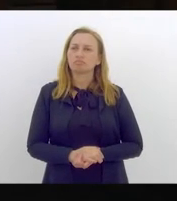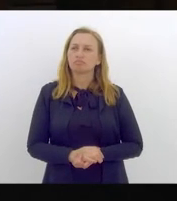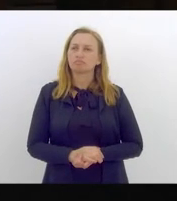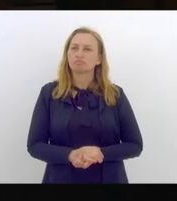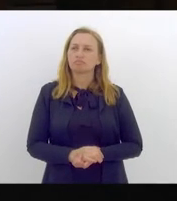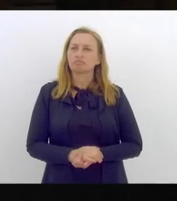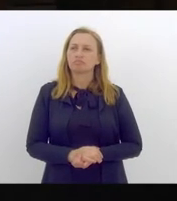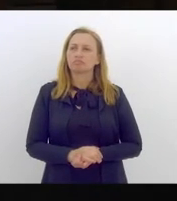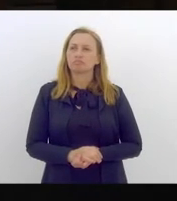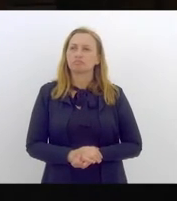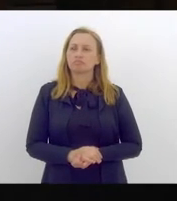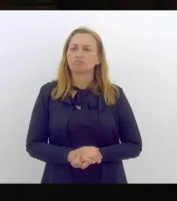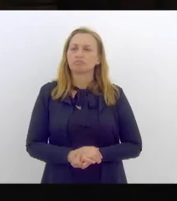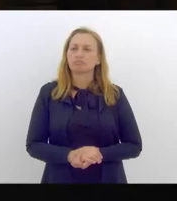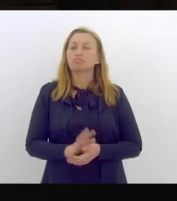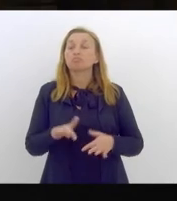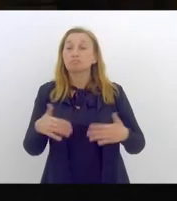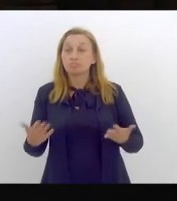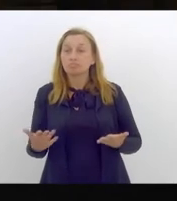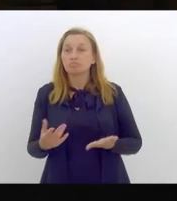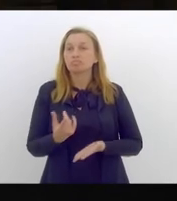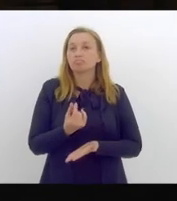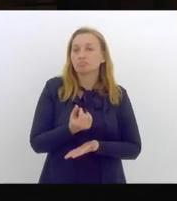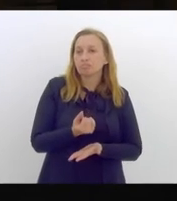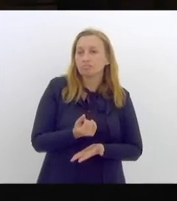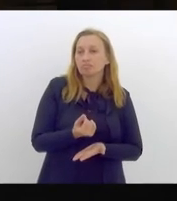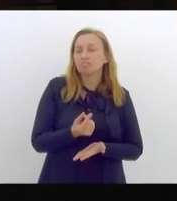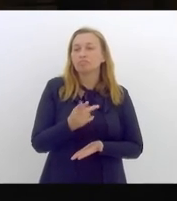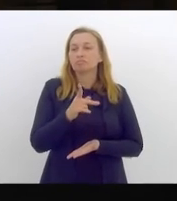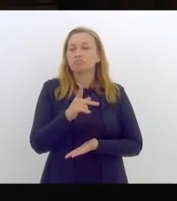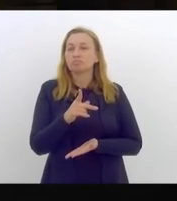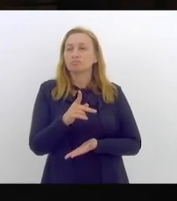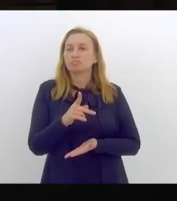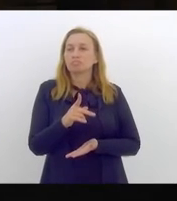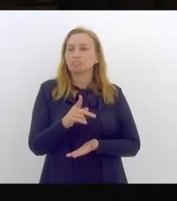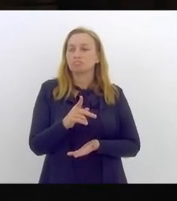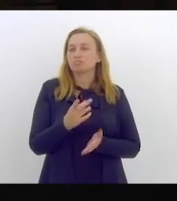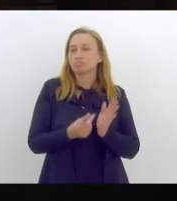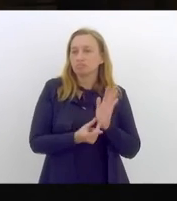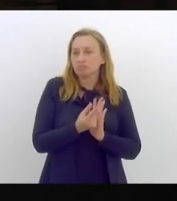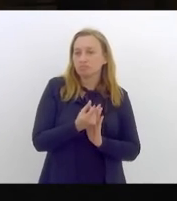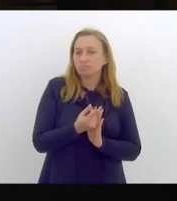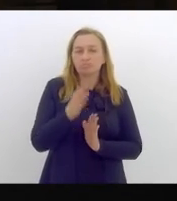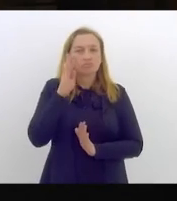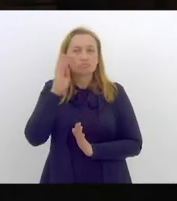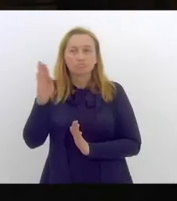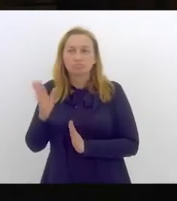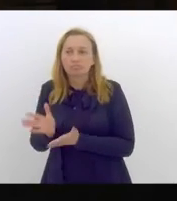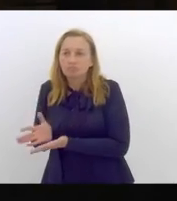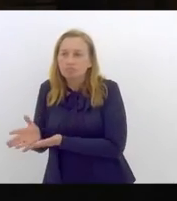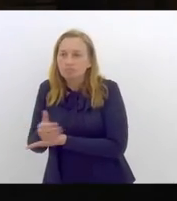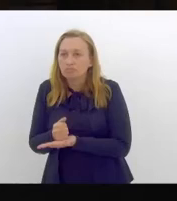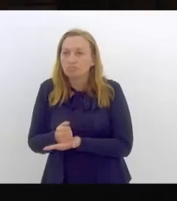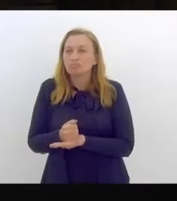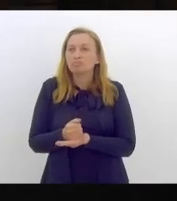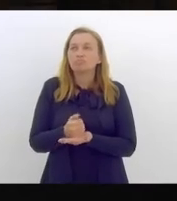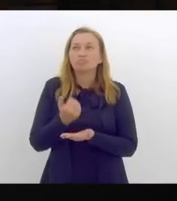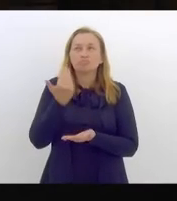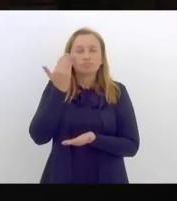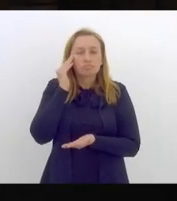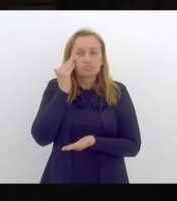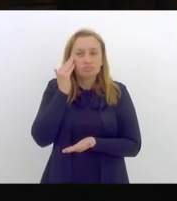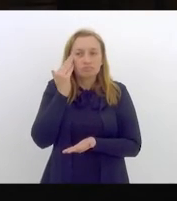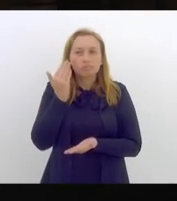esses elementos de qual é o valor da peça orçamentária e qual é a principal arrecadação é um pouco para a gente ter